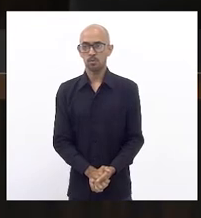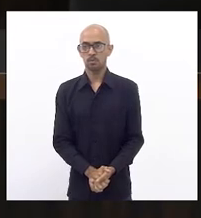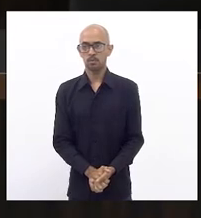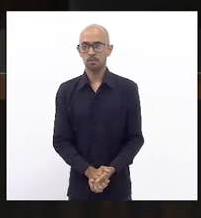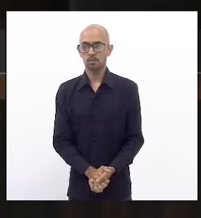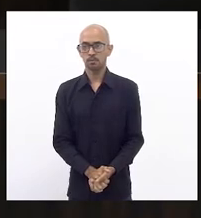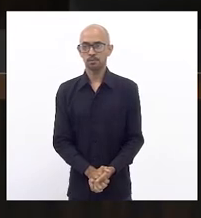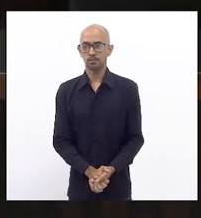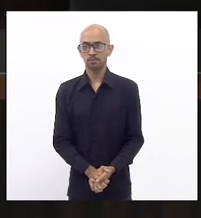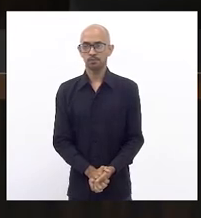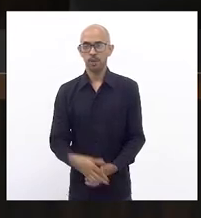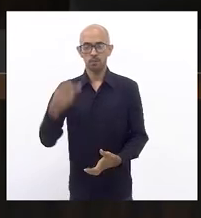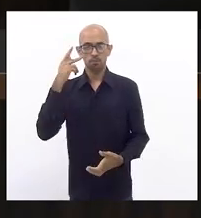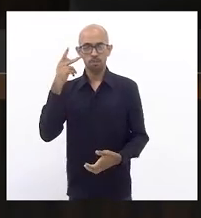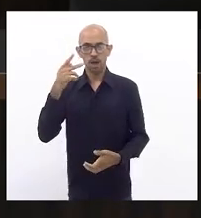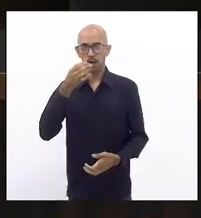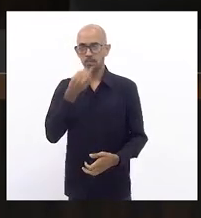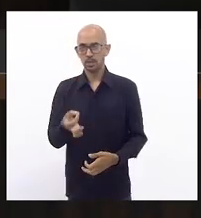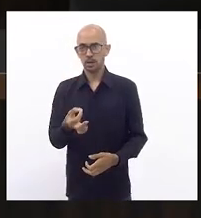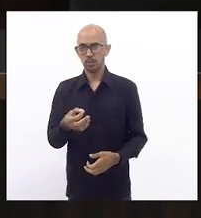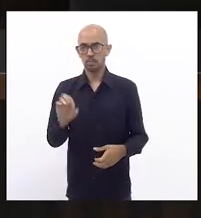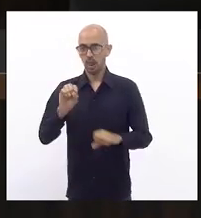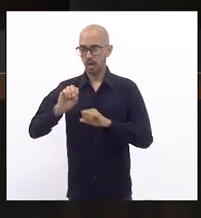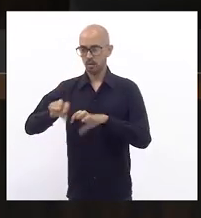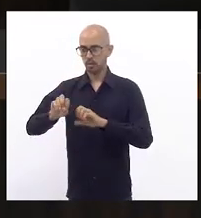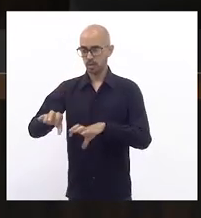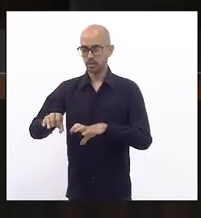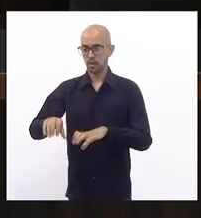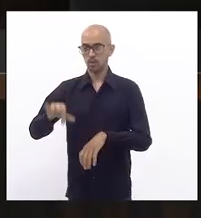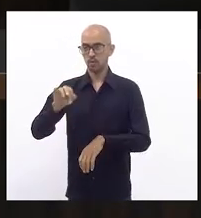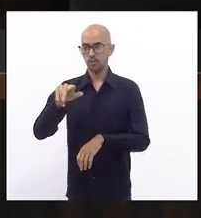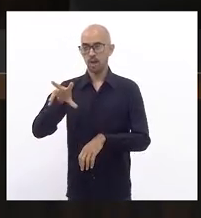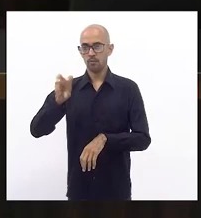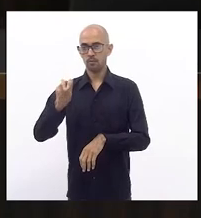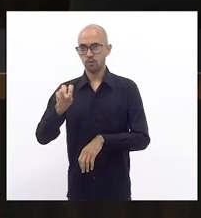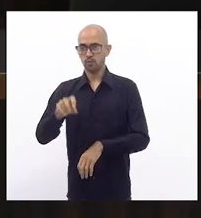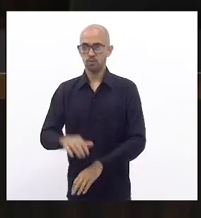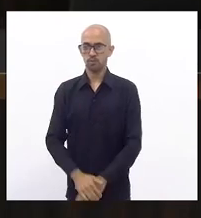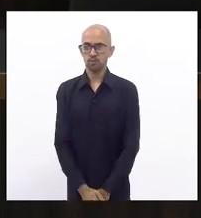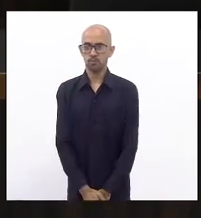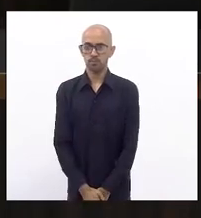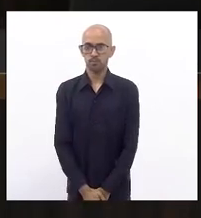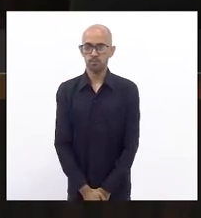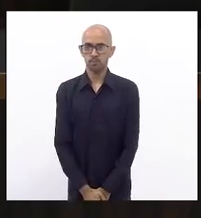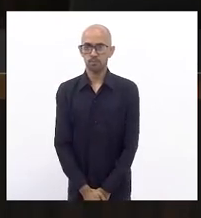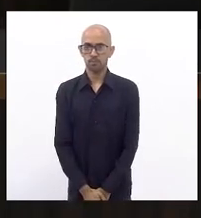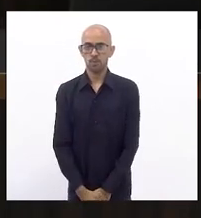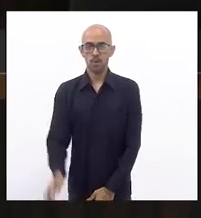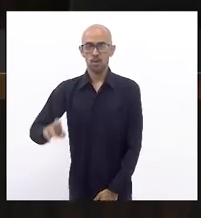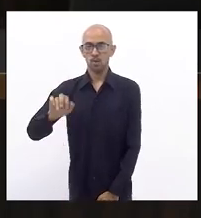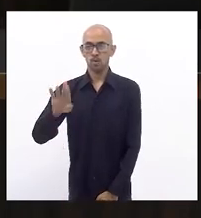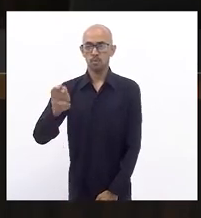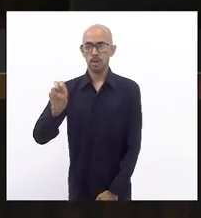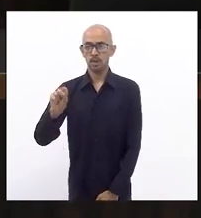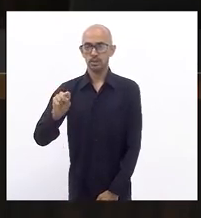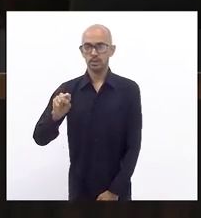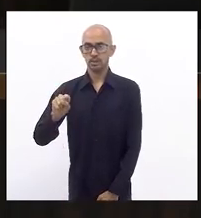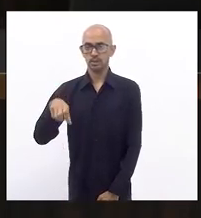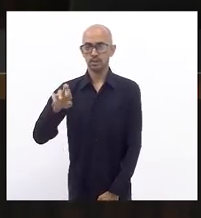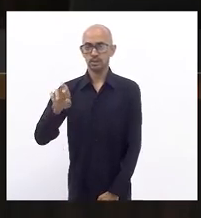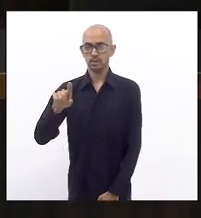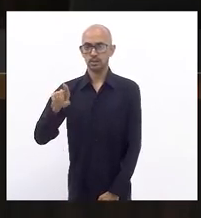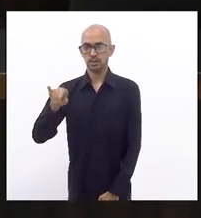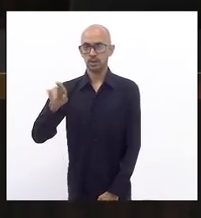Para emitir parecer pela educação, deputado Flávio Serafim, deputado Rubens Montempo, deputado